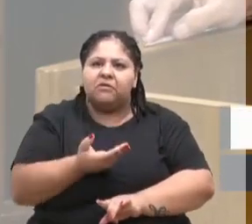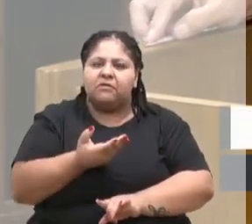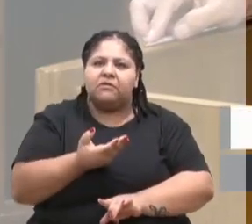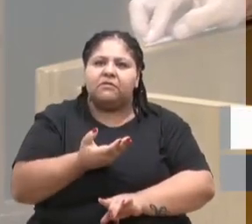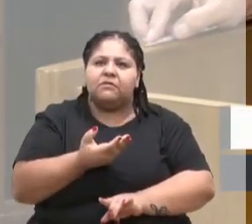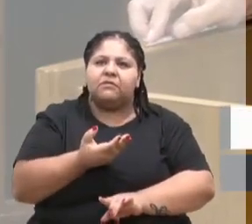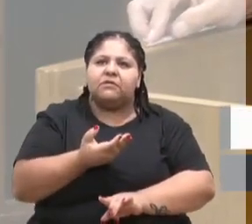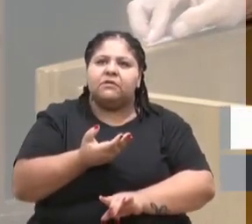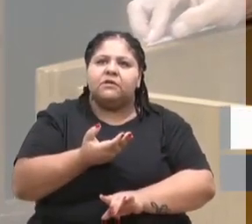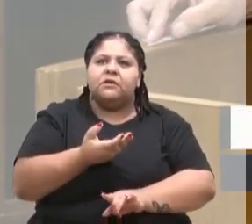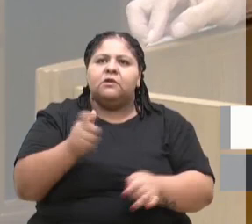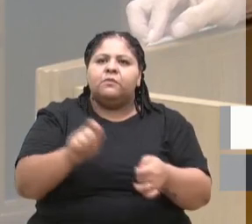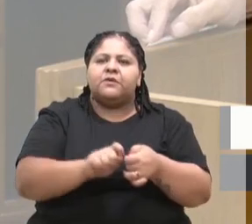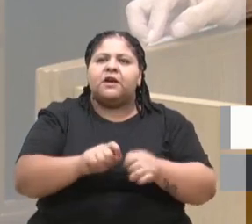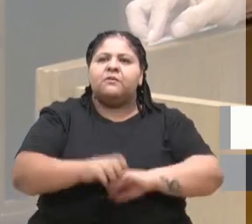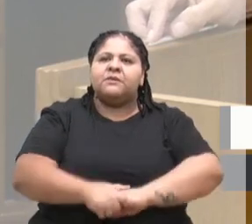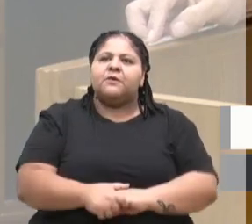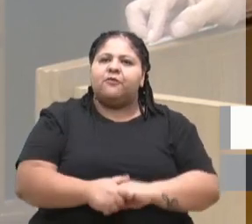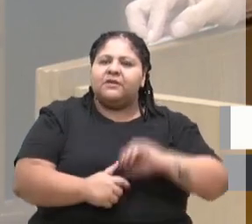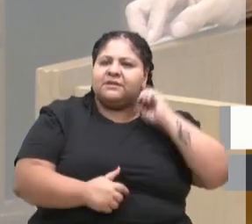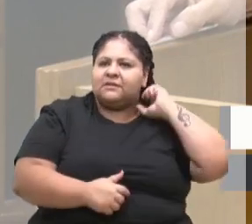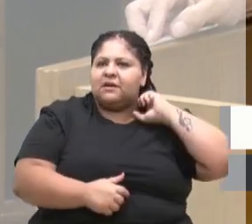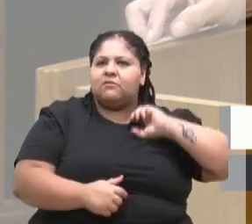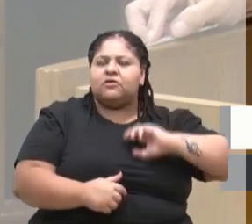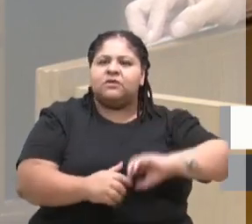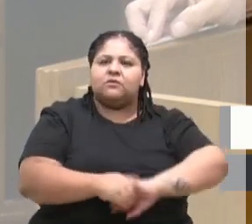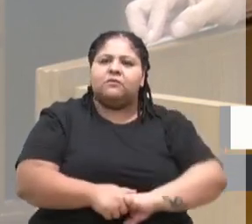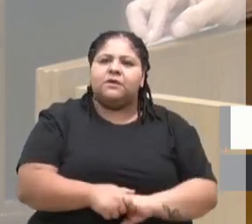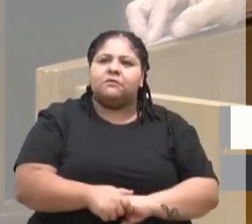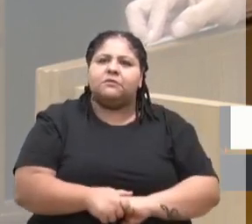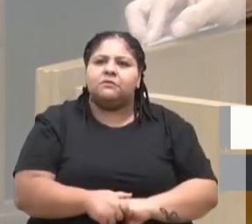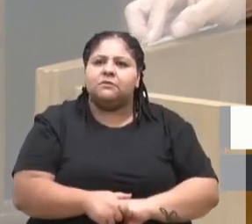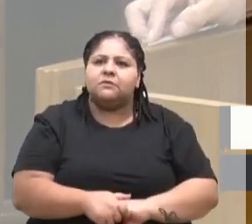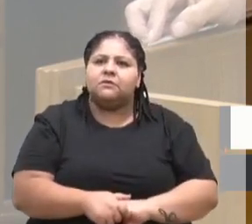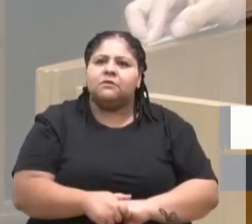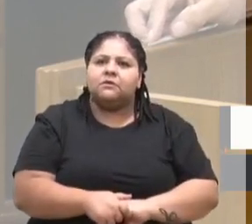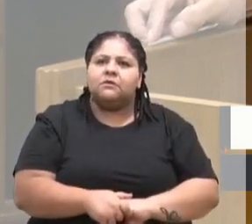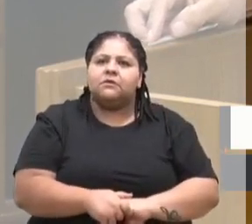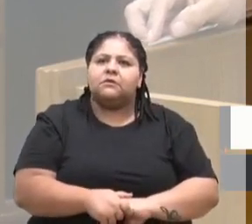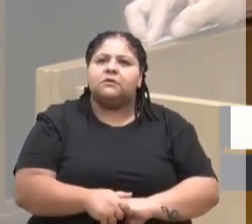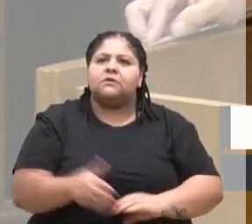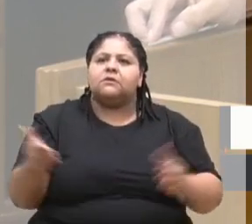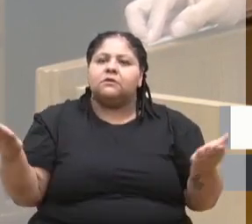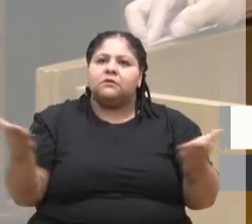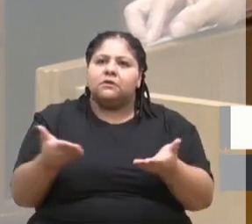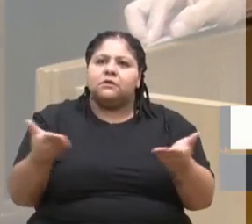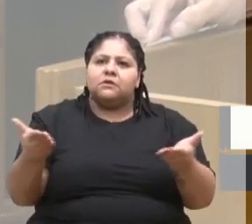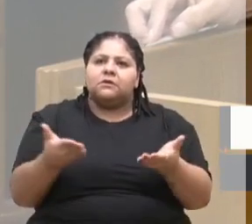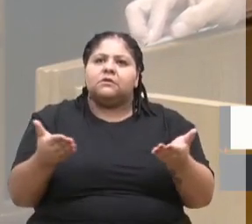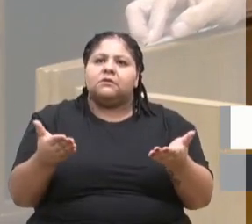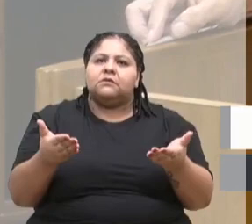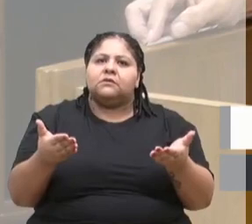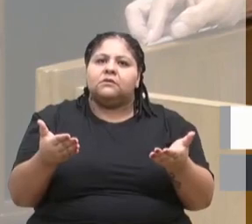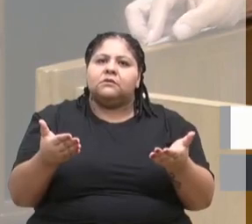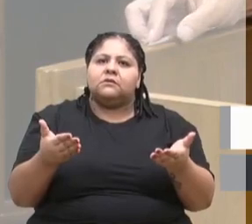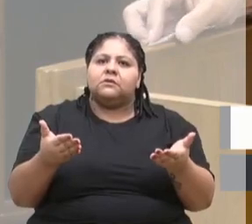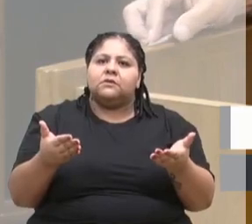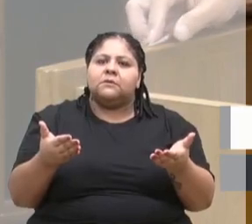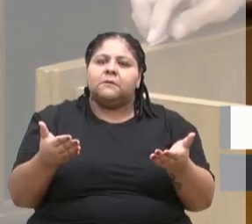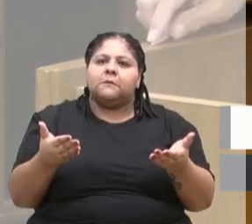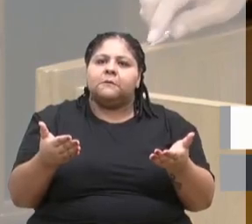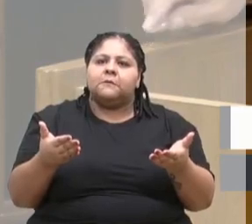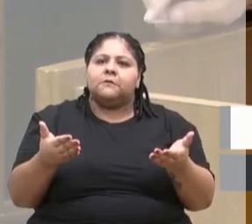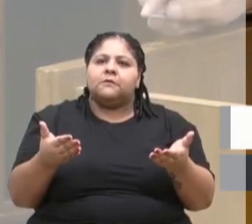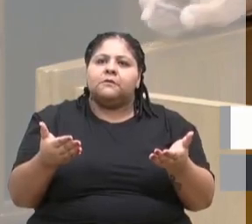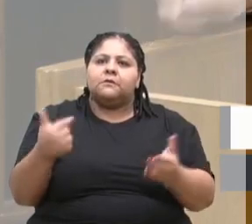muitos anos. Como zelei muito pelo meu bairro Santa Lúcia, eu agora zelo por toda a cidade.